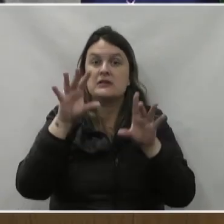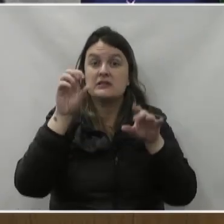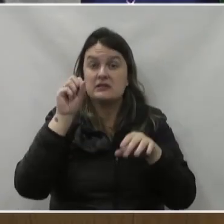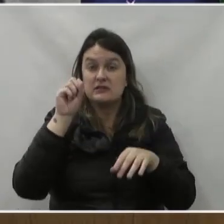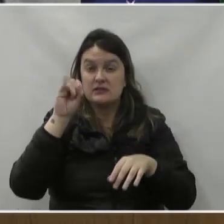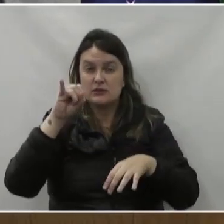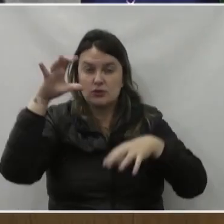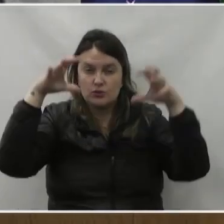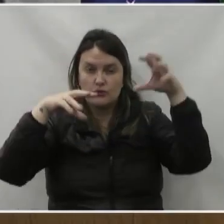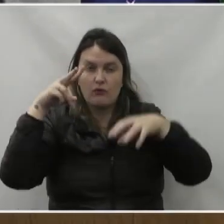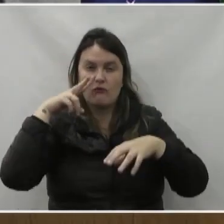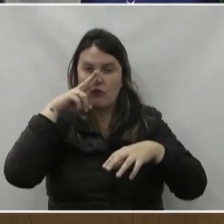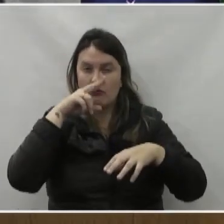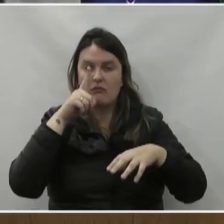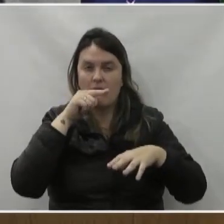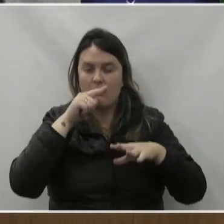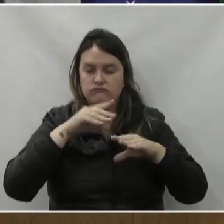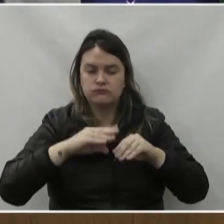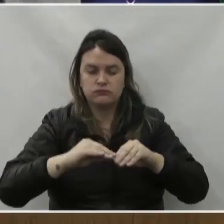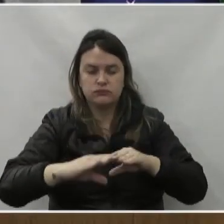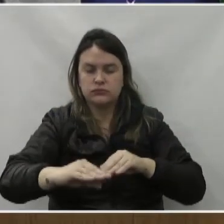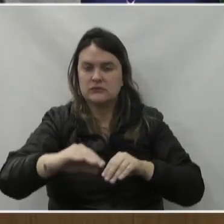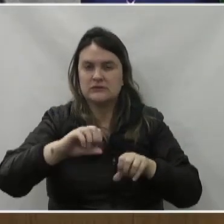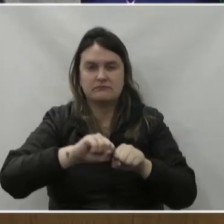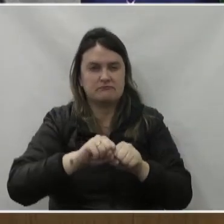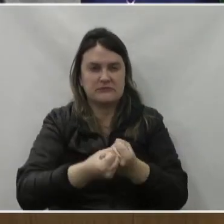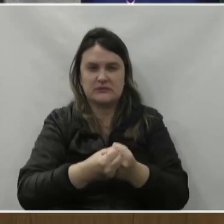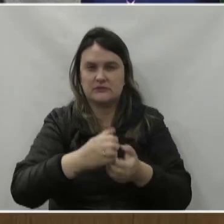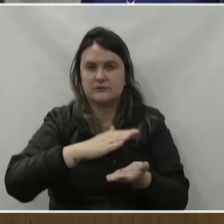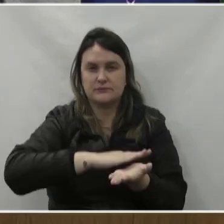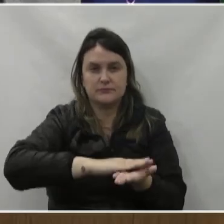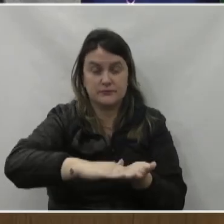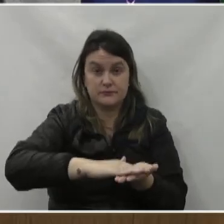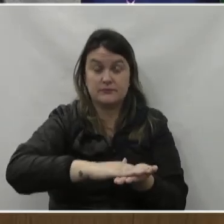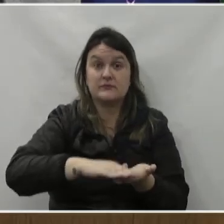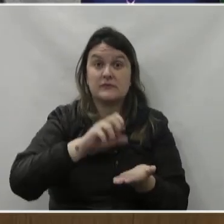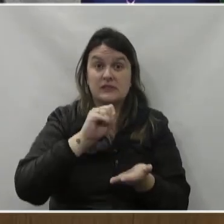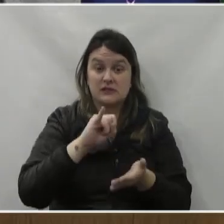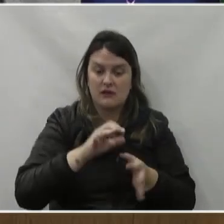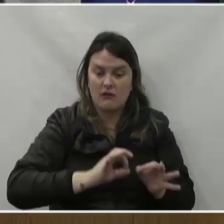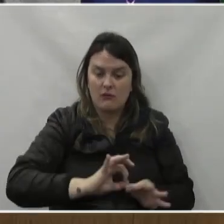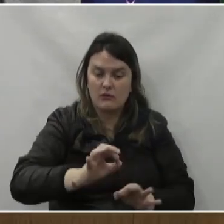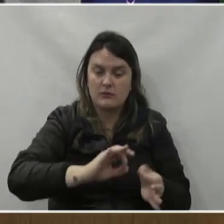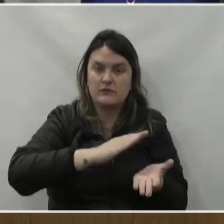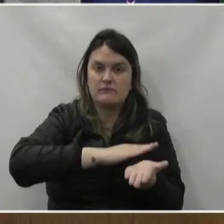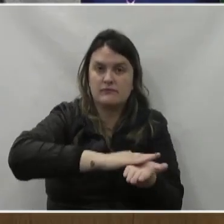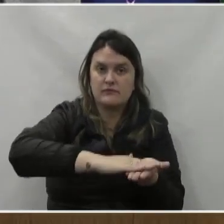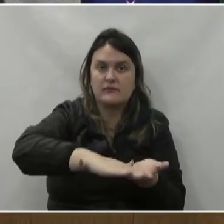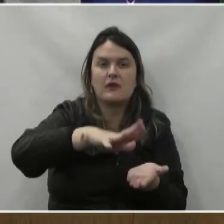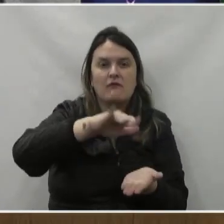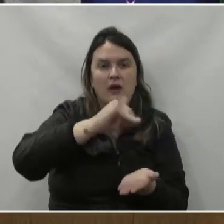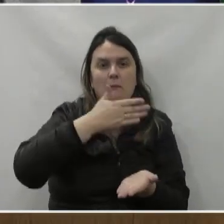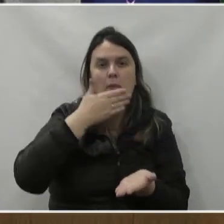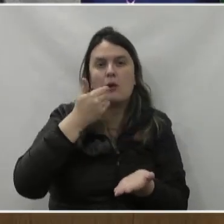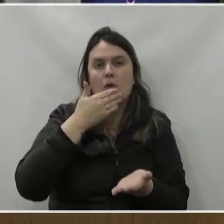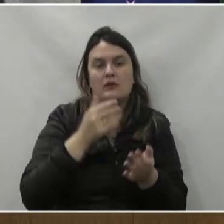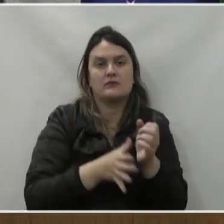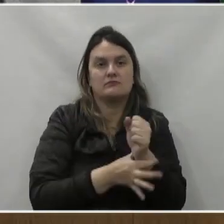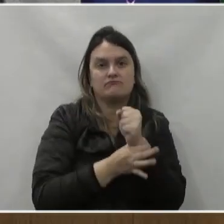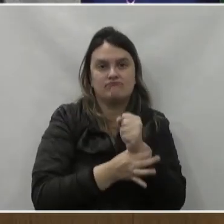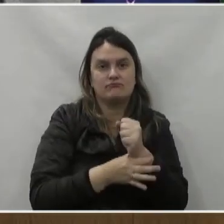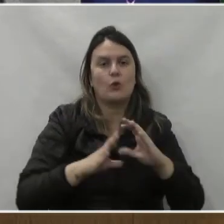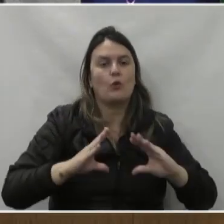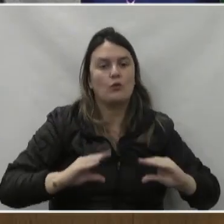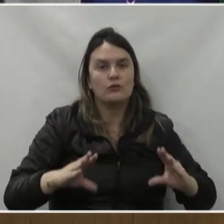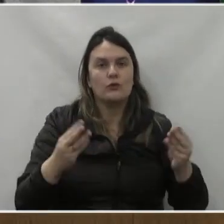em períodos de chuva, quando surgem buracos e lama. A pavimentação asfáltica proporcionará maior segurança, conforto